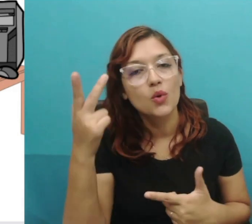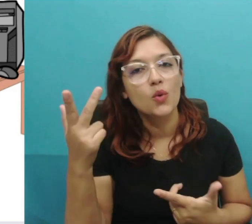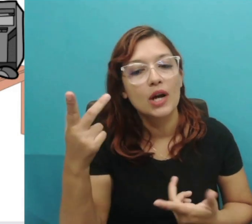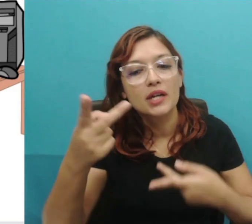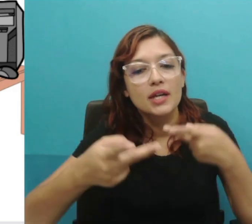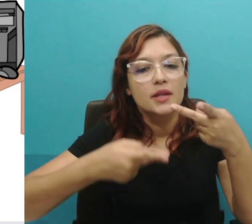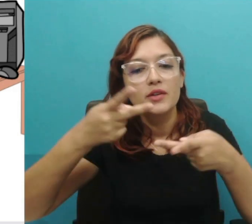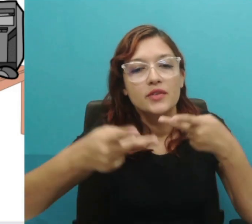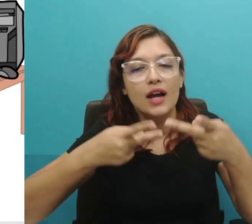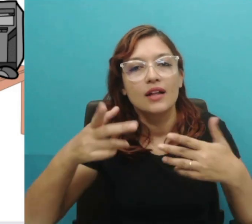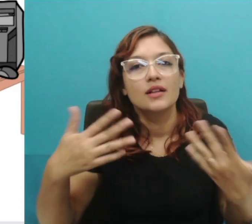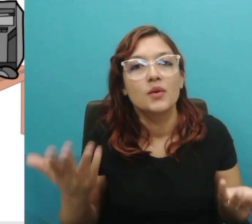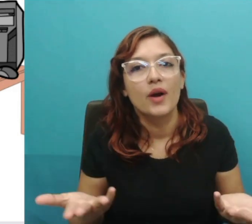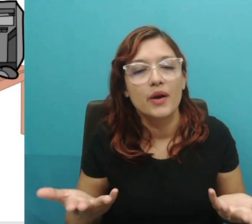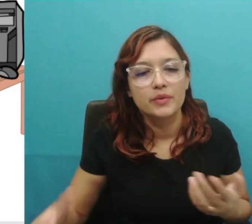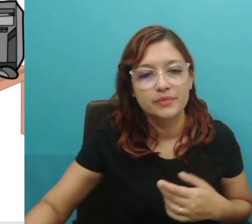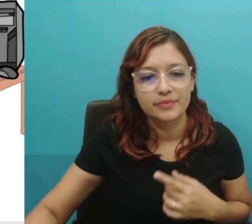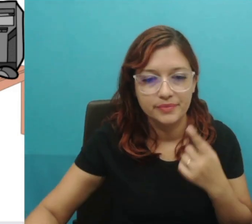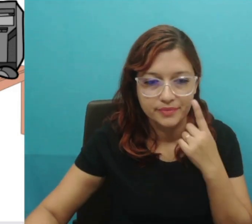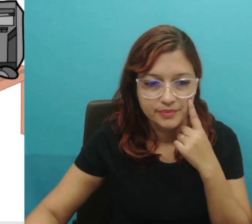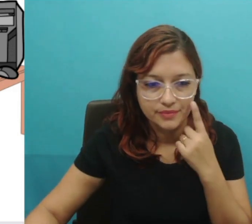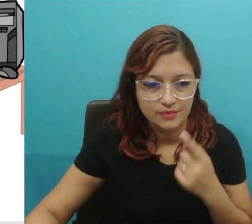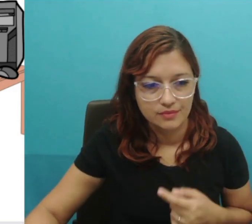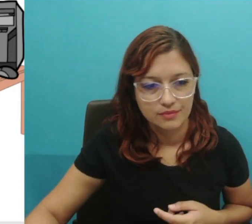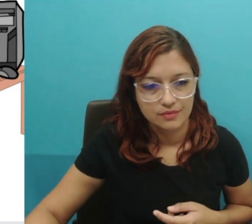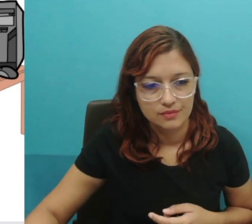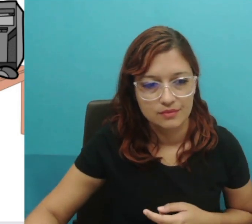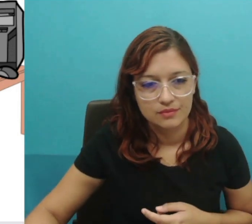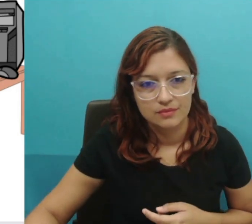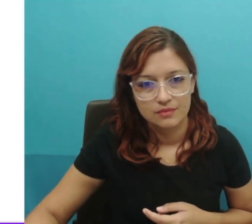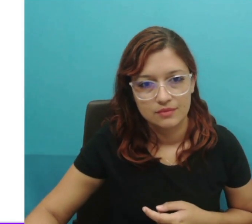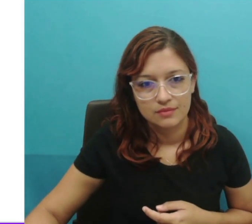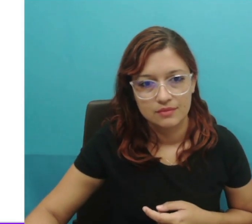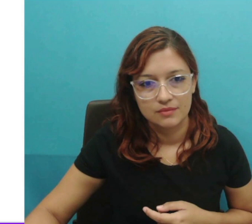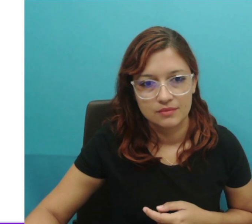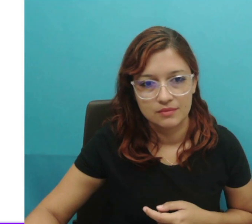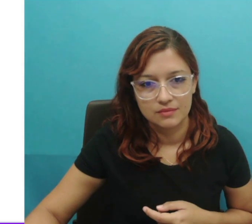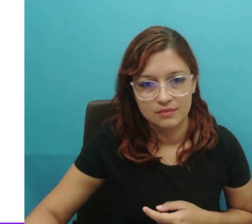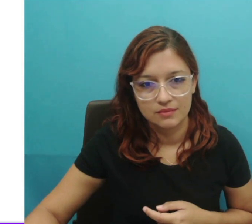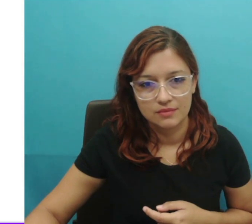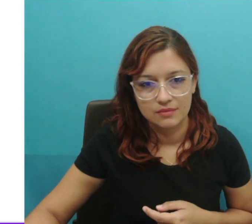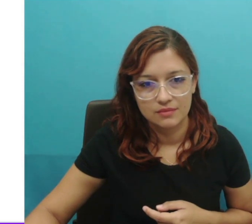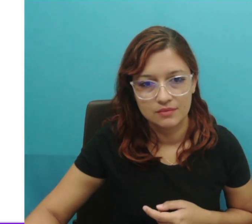A palavra seu está falando de quem?